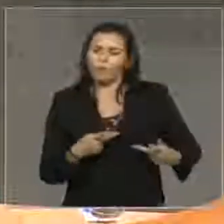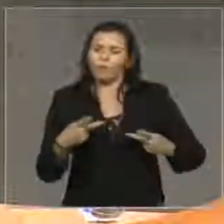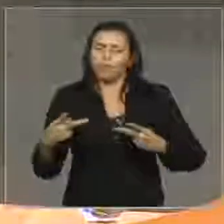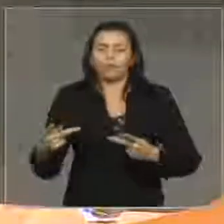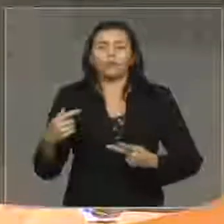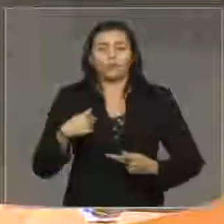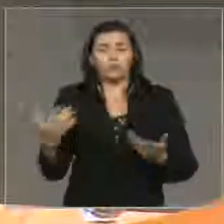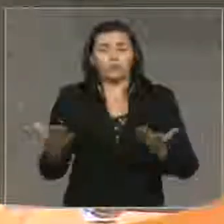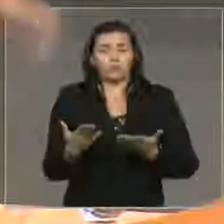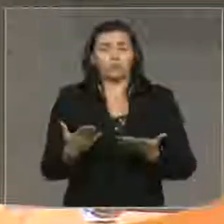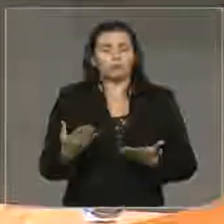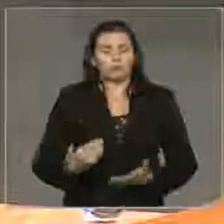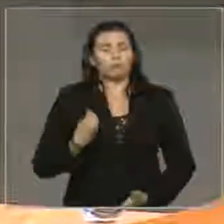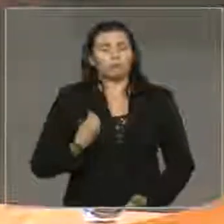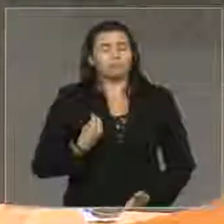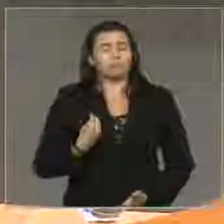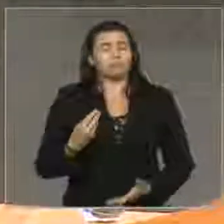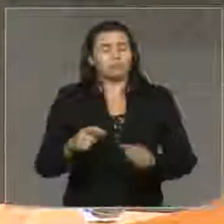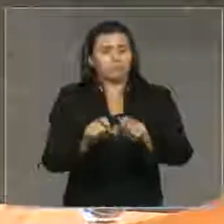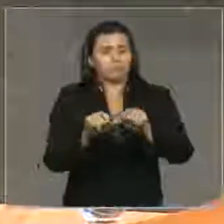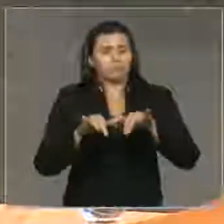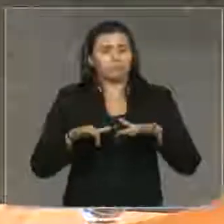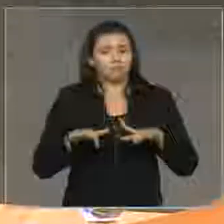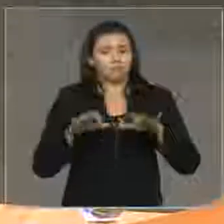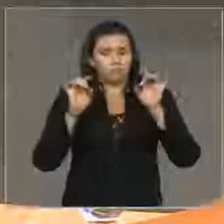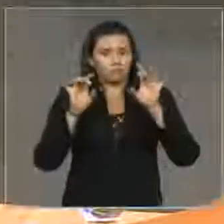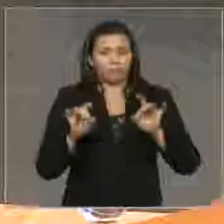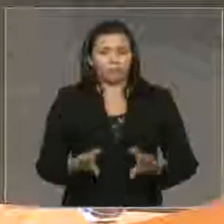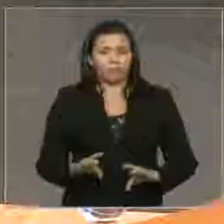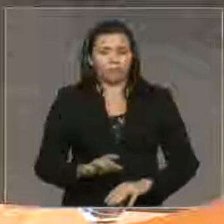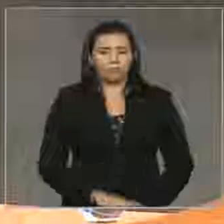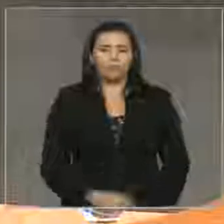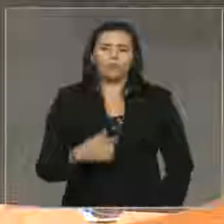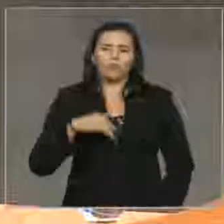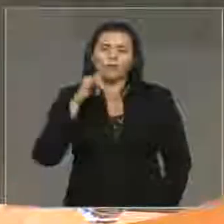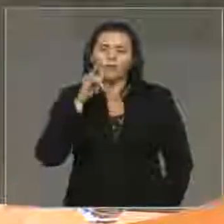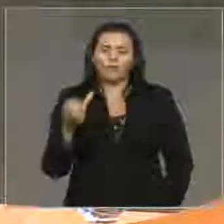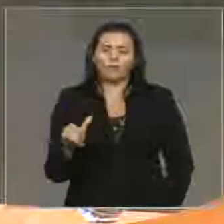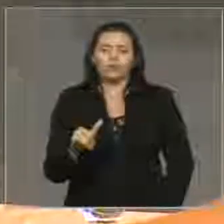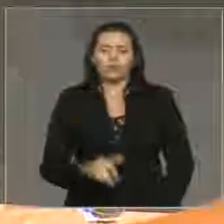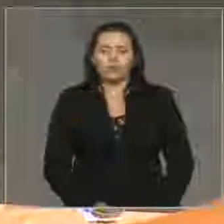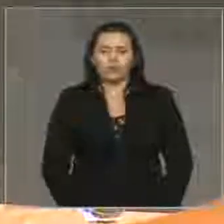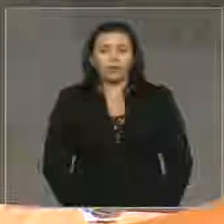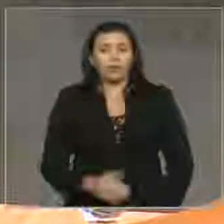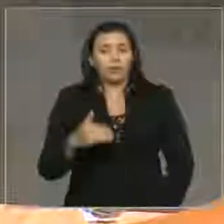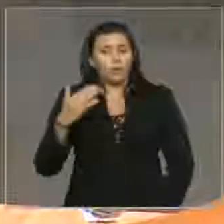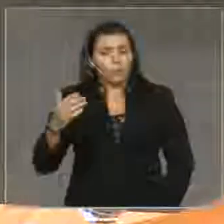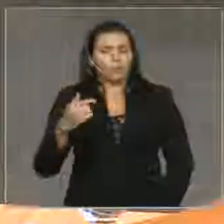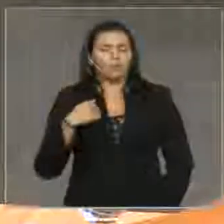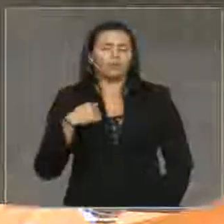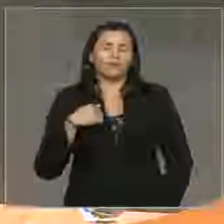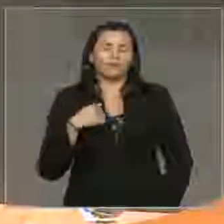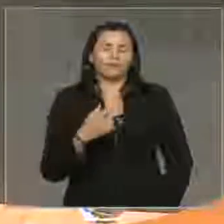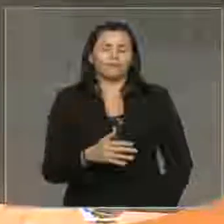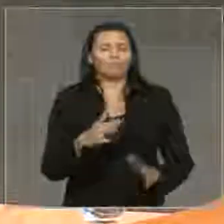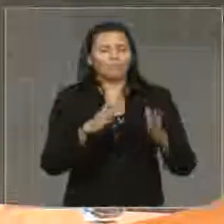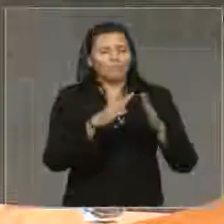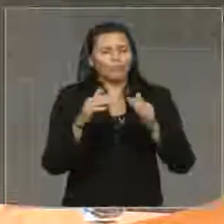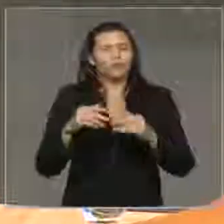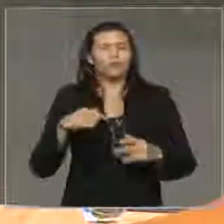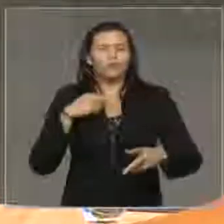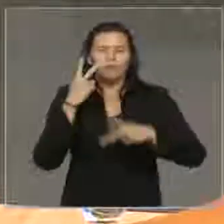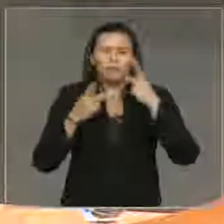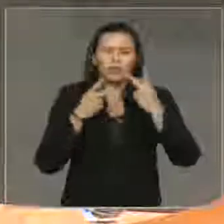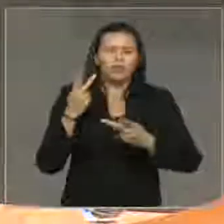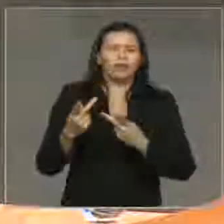fez. Eu até disse para você que, para a Andréa também, quando você me pediram para falar da Receita Federal, em